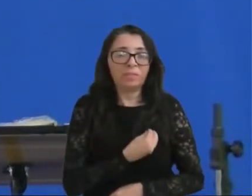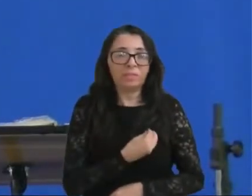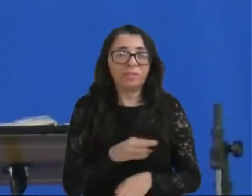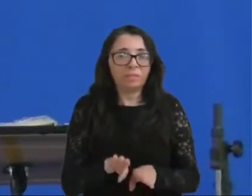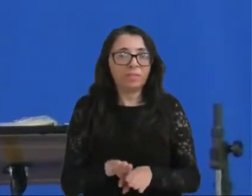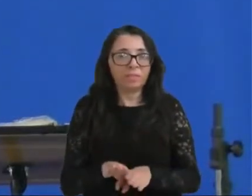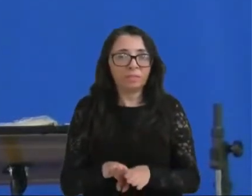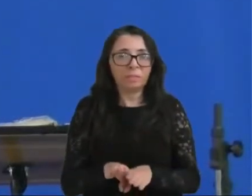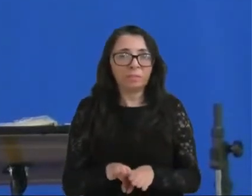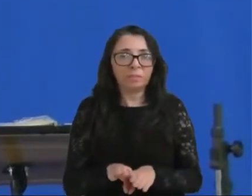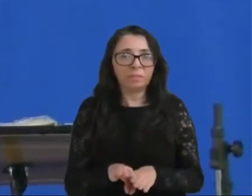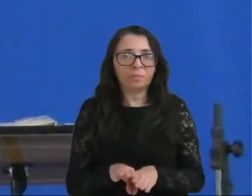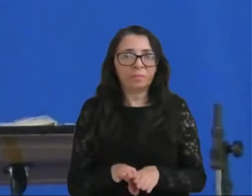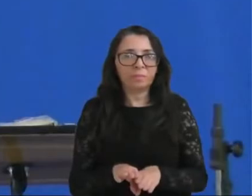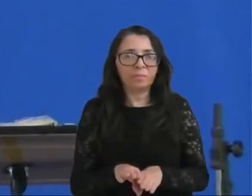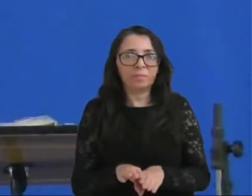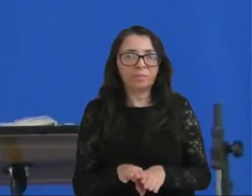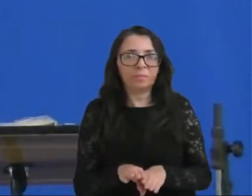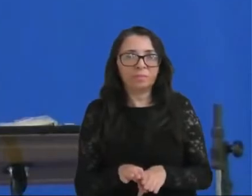de onde caíste,